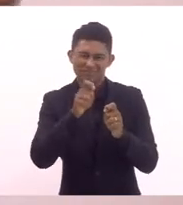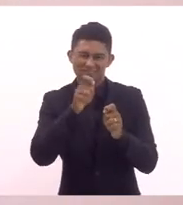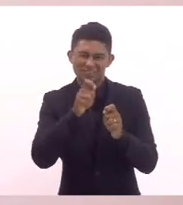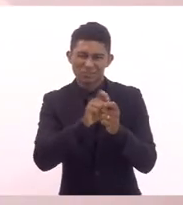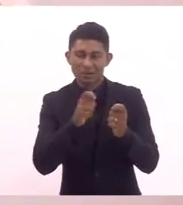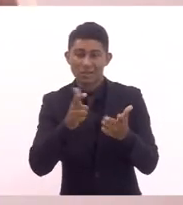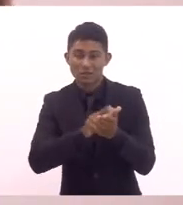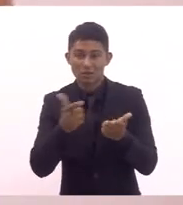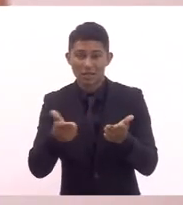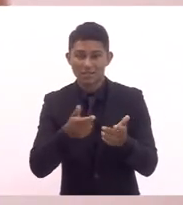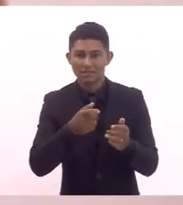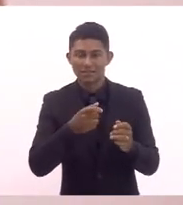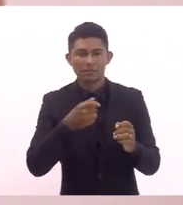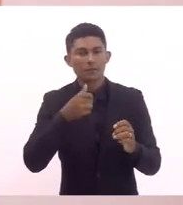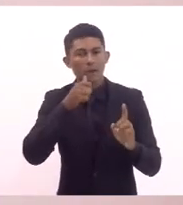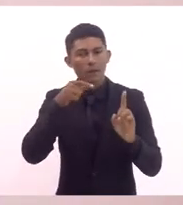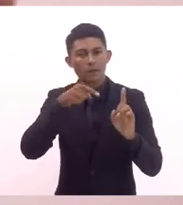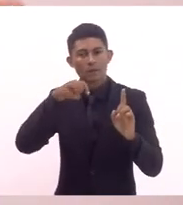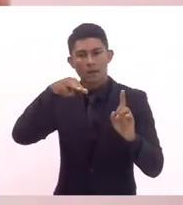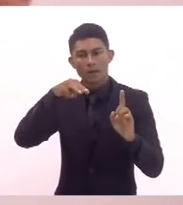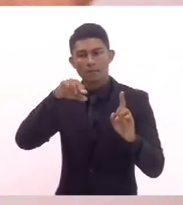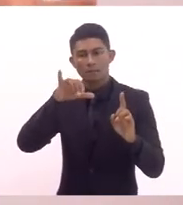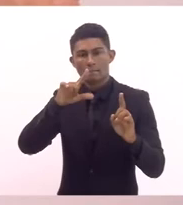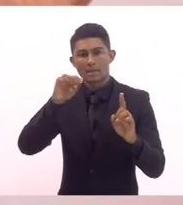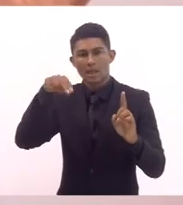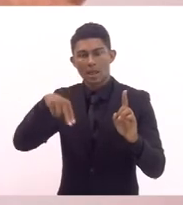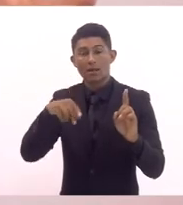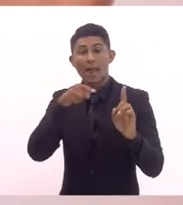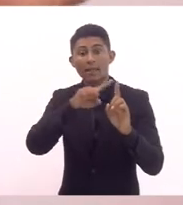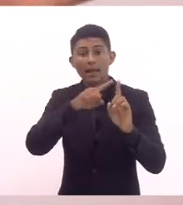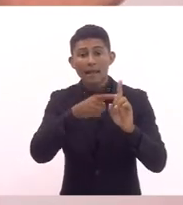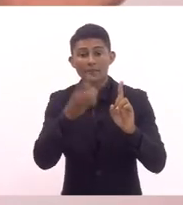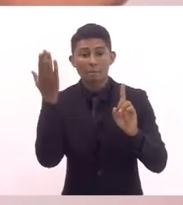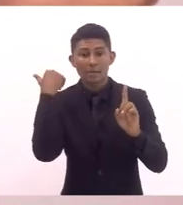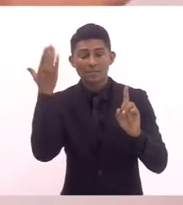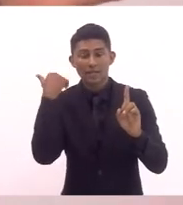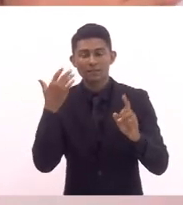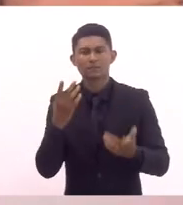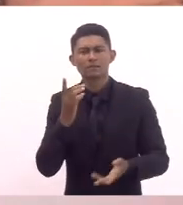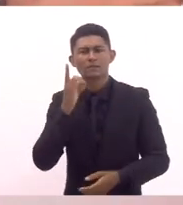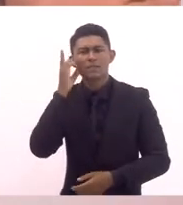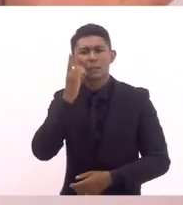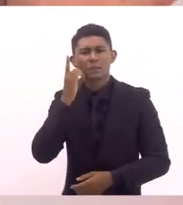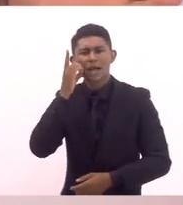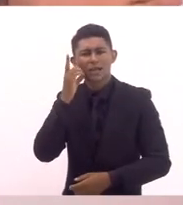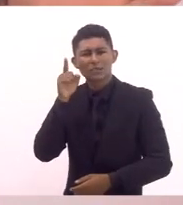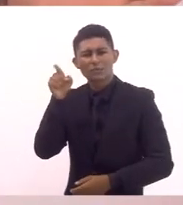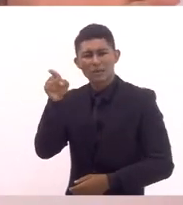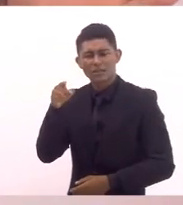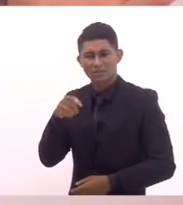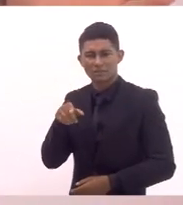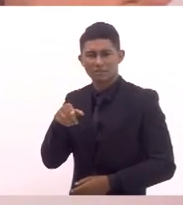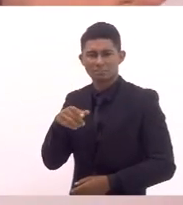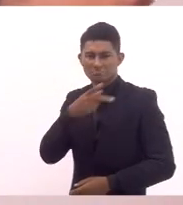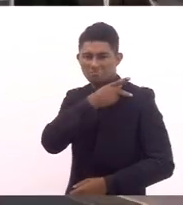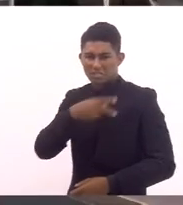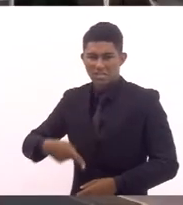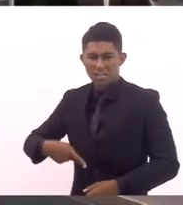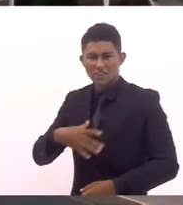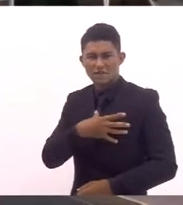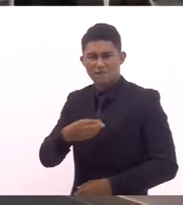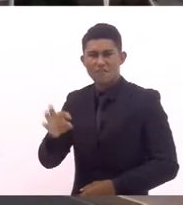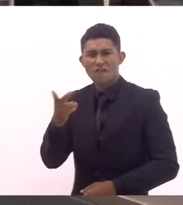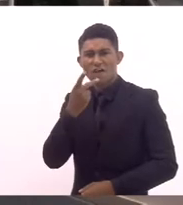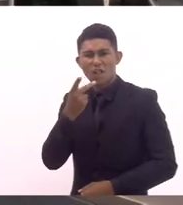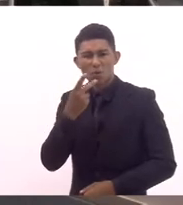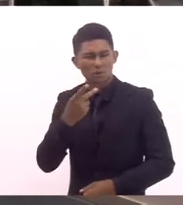inclusive nua com uma cobra e um deputado que é filho do presidente que tava com pena da cobra então isso